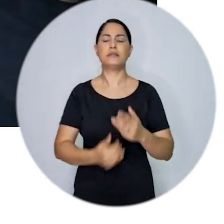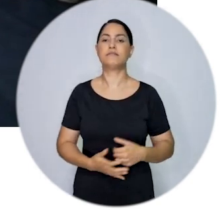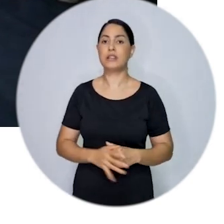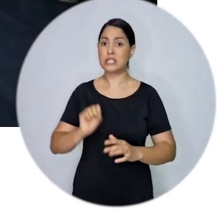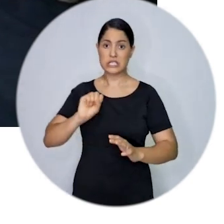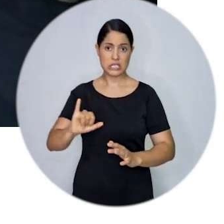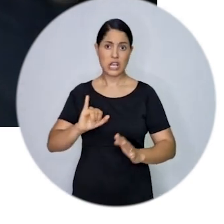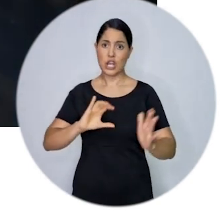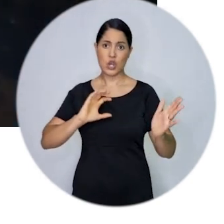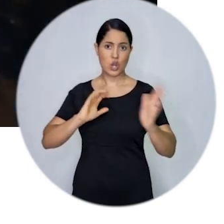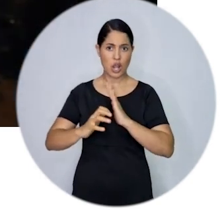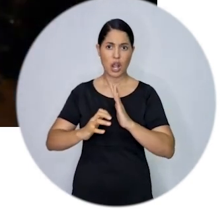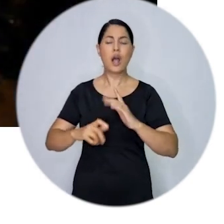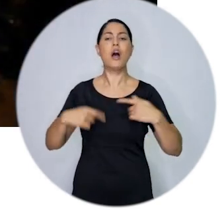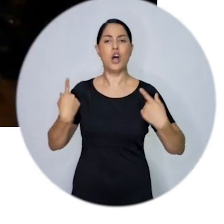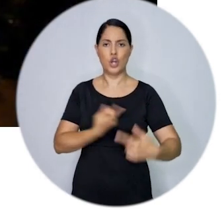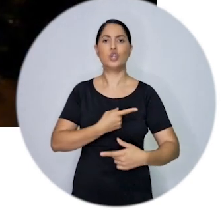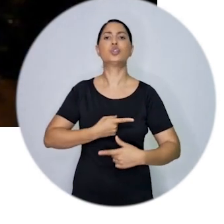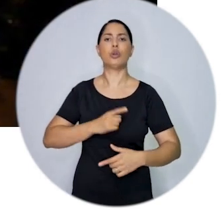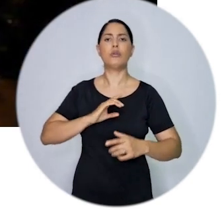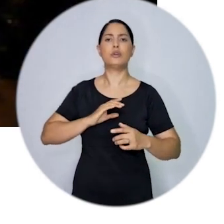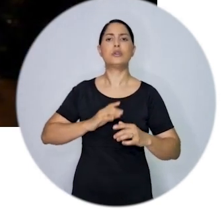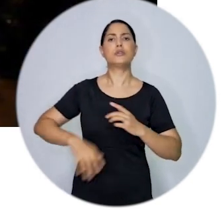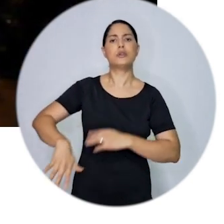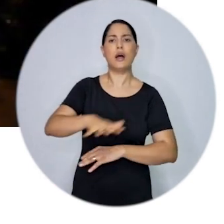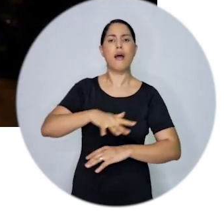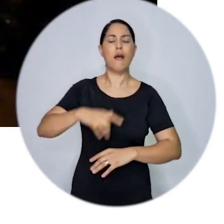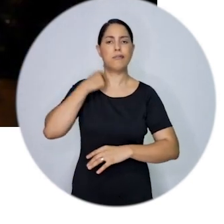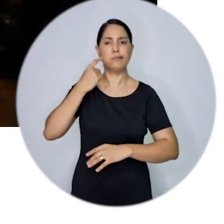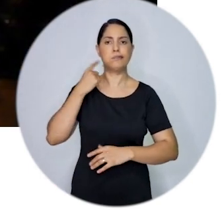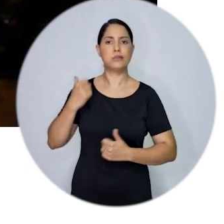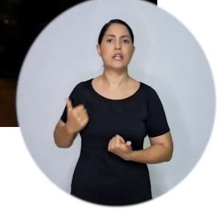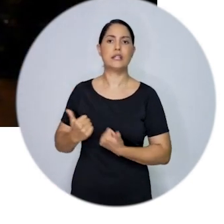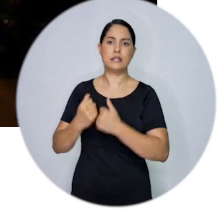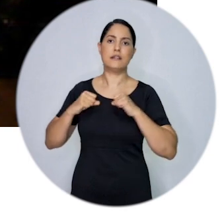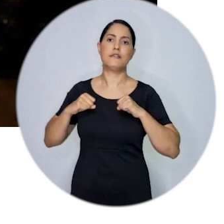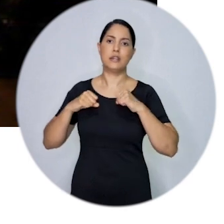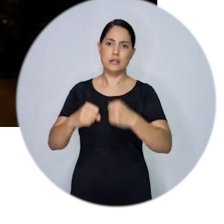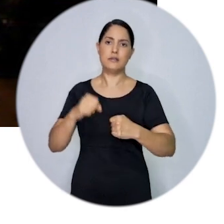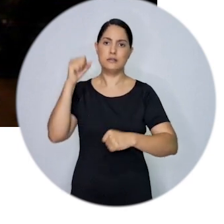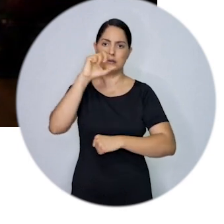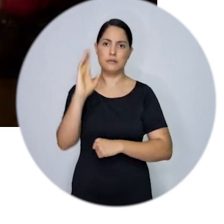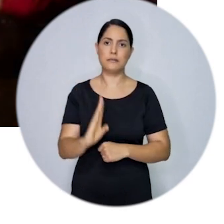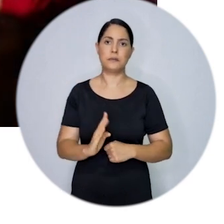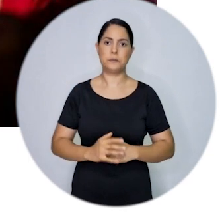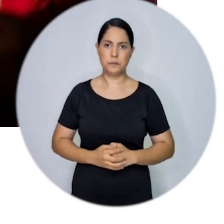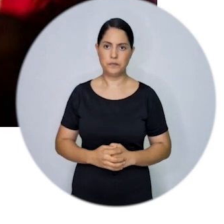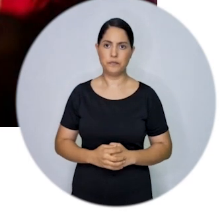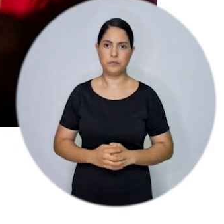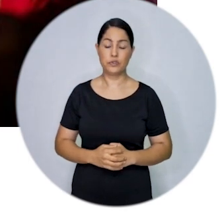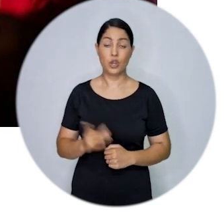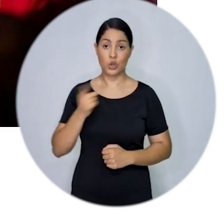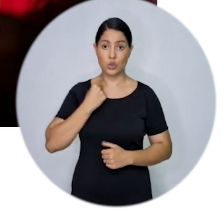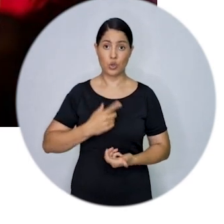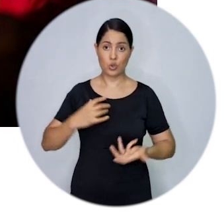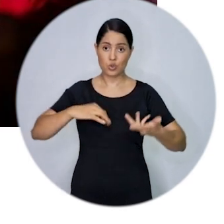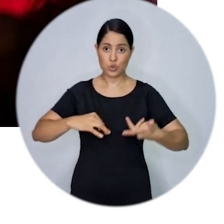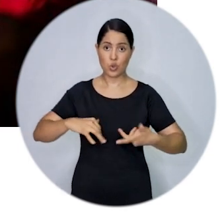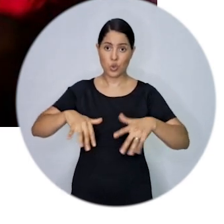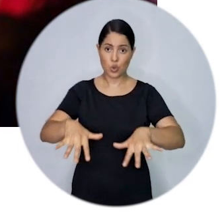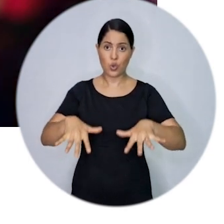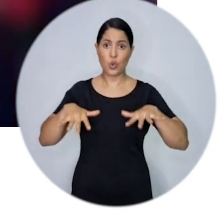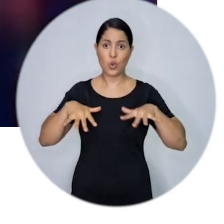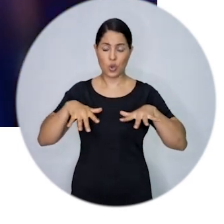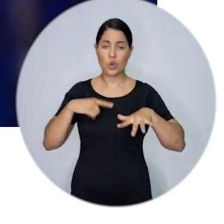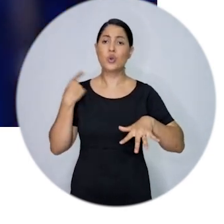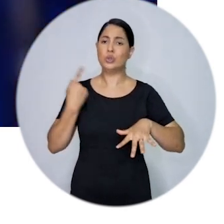Constituição. A OAB não tem partido senão a defesa dos mais de 1.300.000 advogadas e advogadas deste país. No